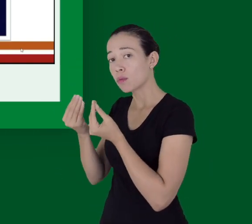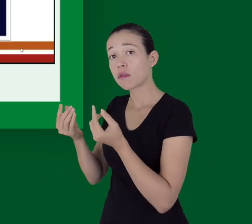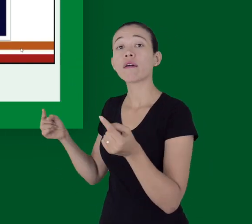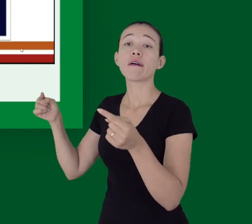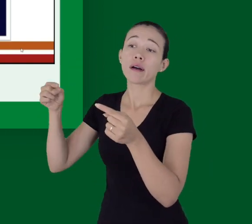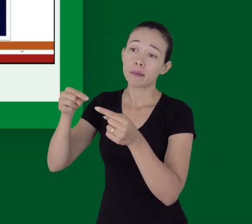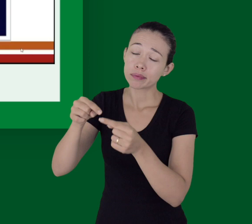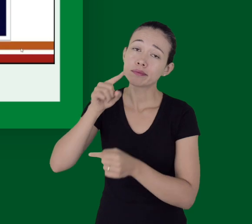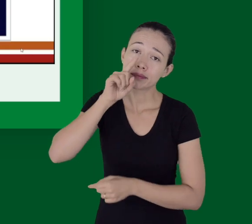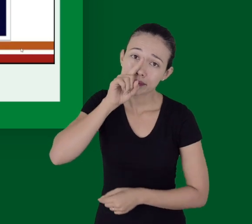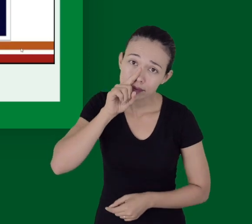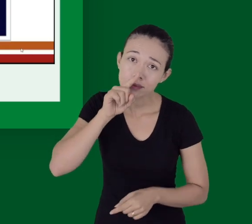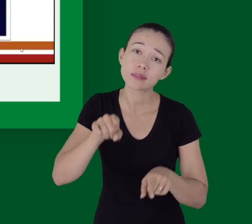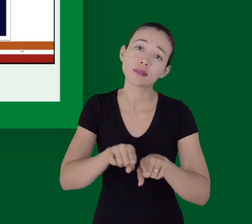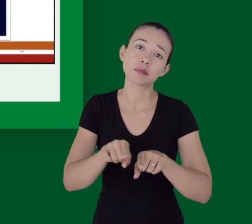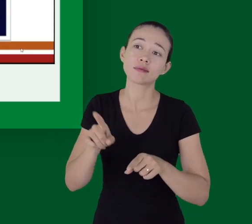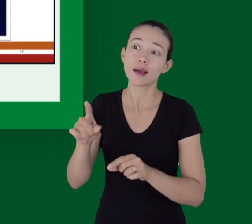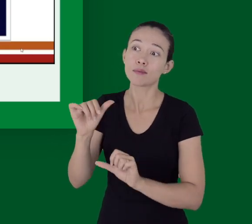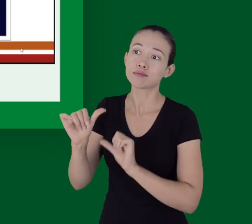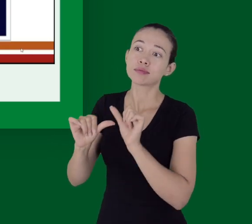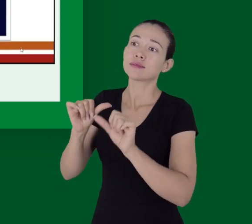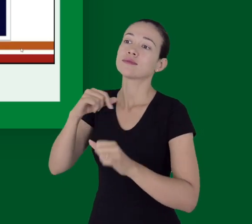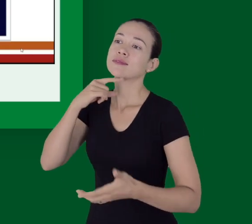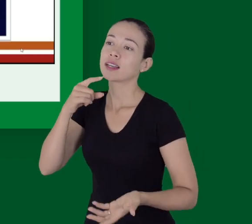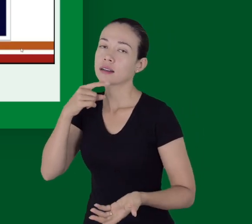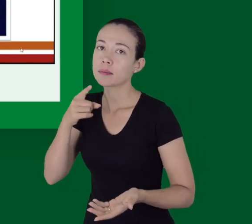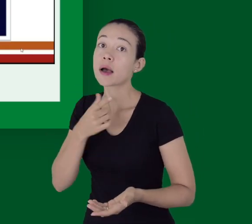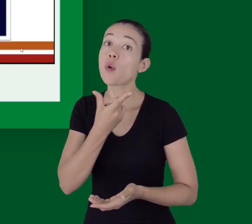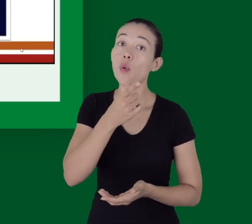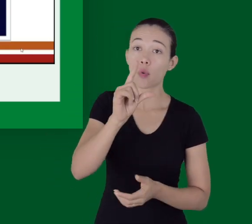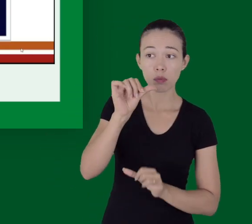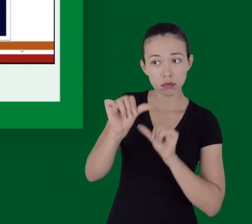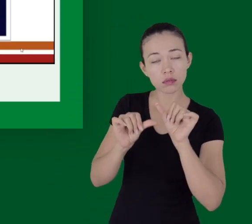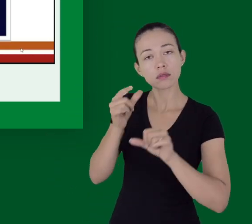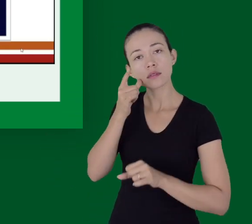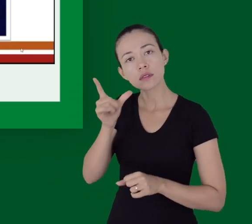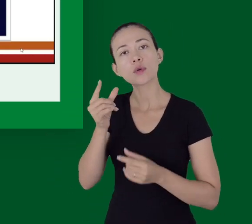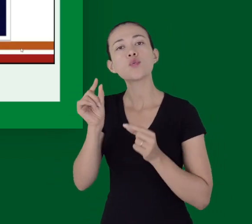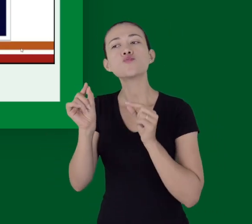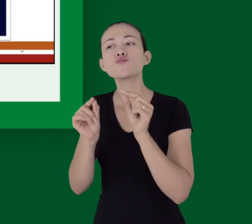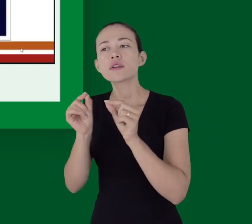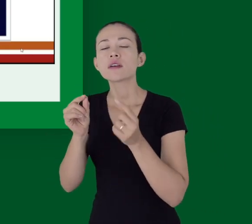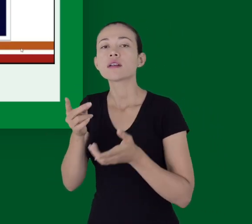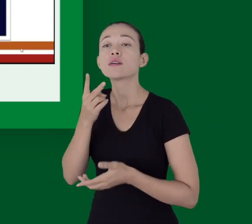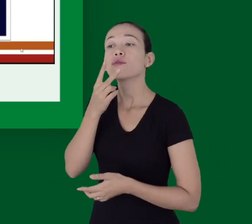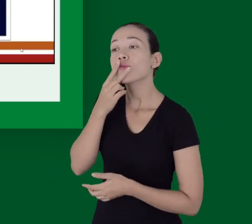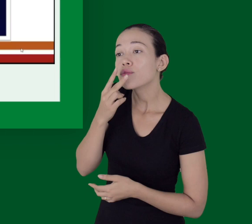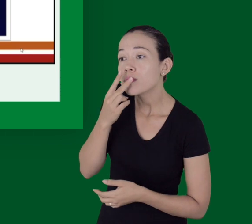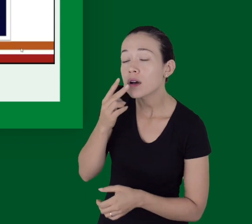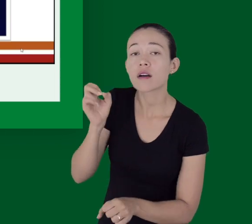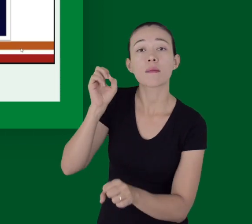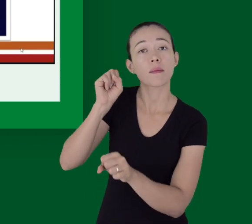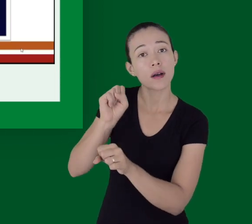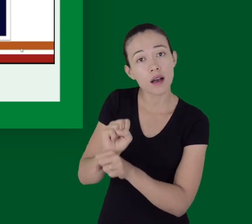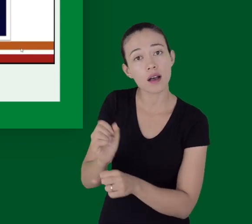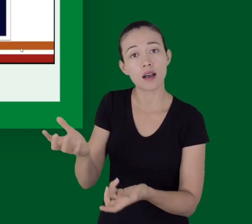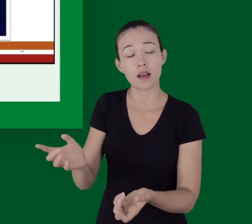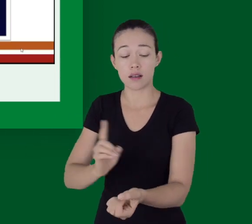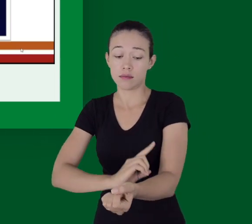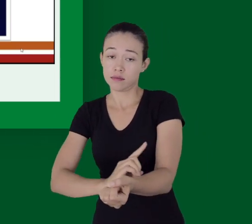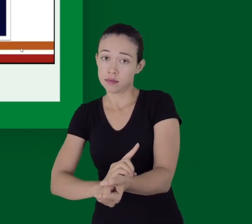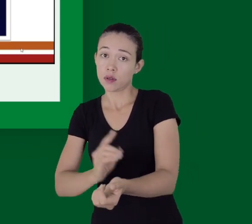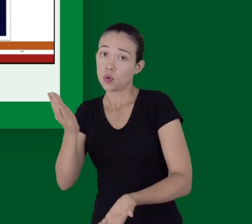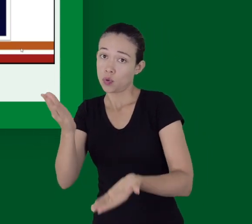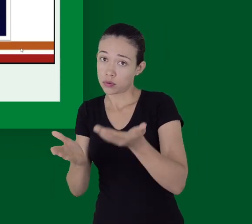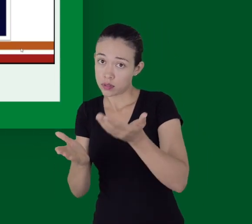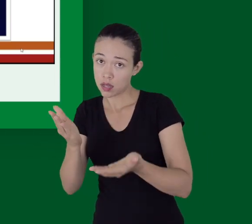para a gente poder diminuir o risco desse paciente pensando em fator de risco, né? Então, todos esses são fatores de risco que a gente precisa